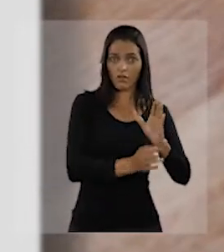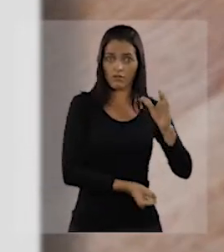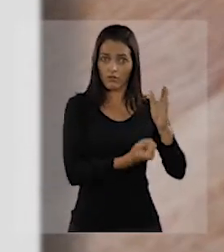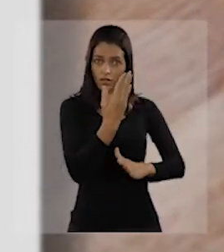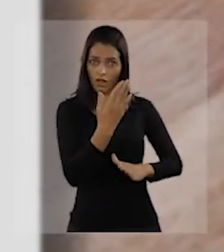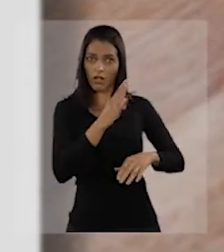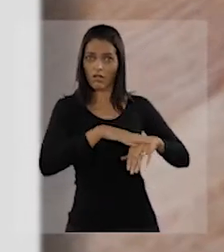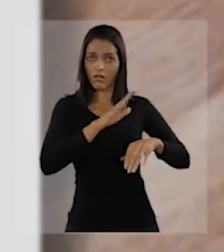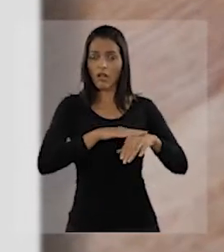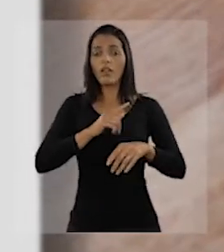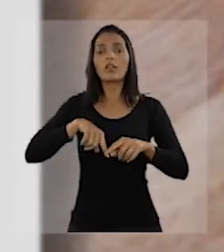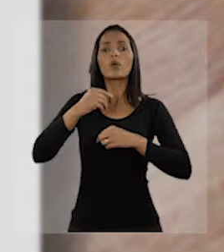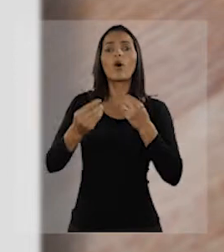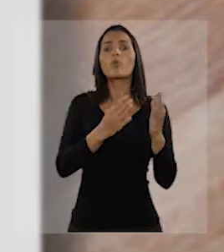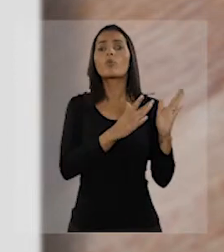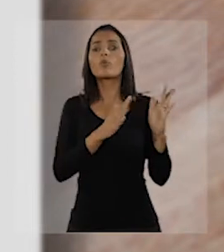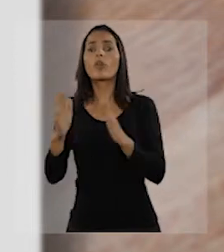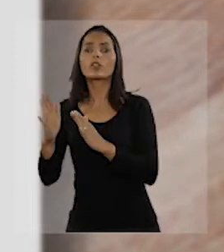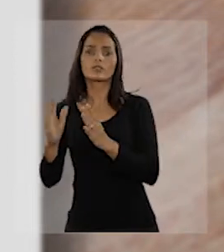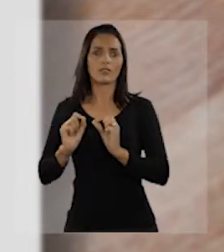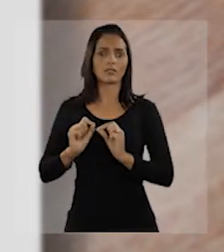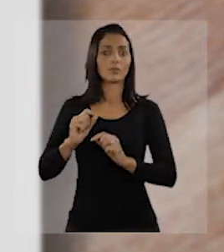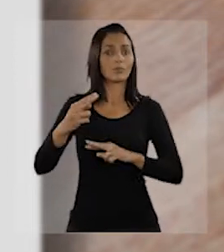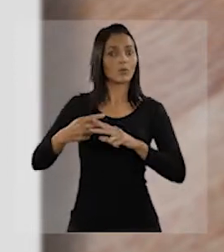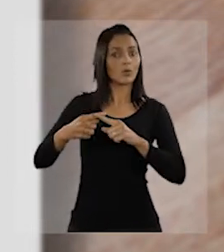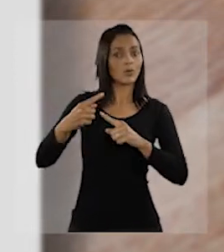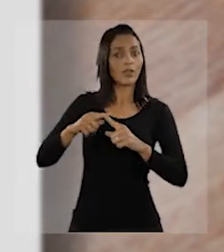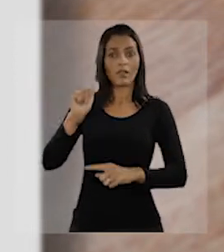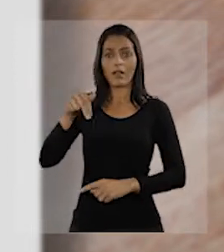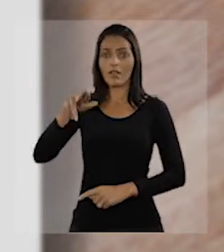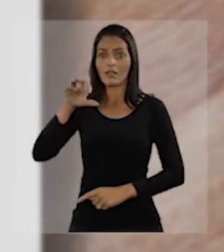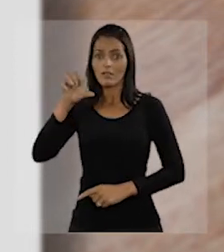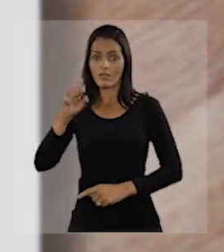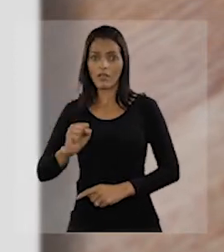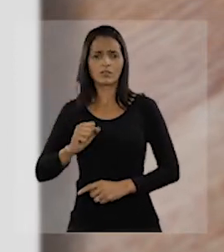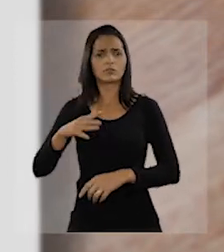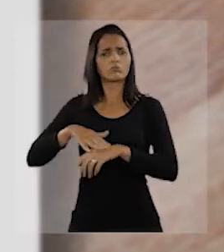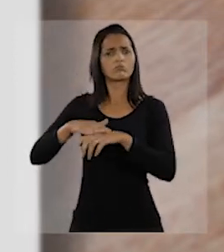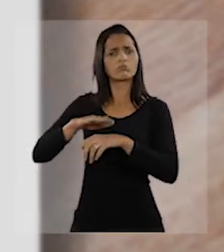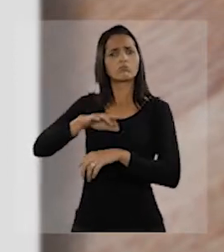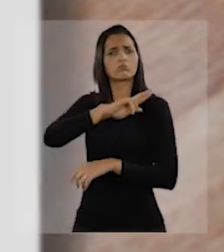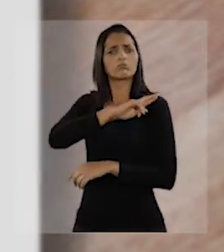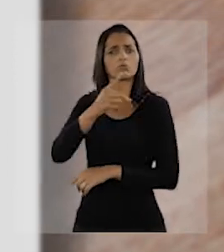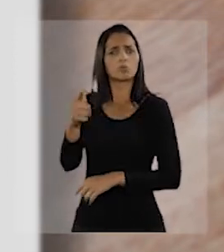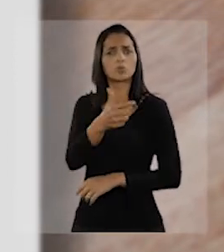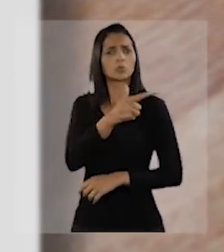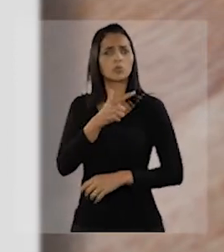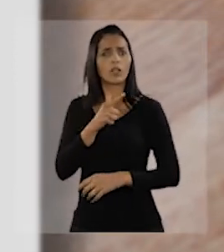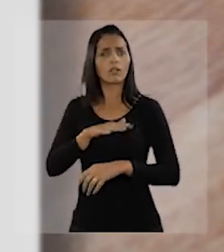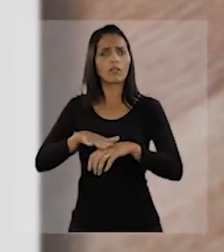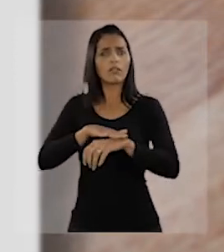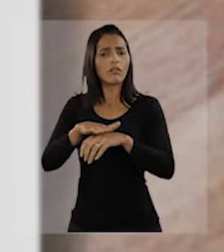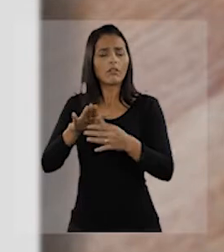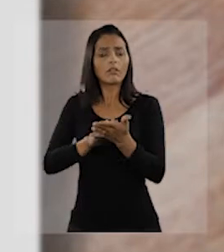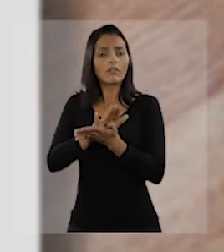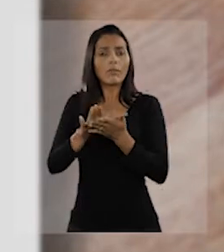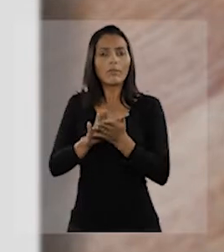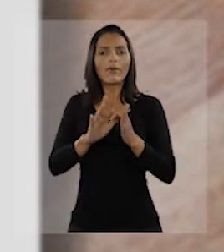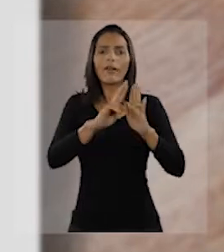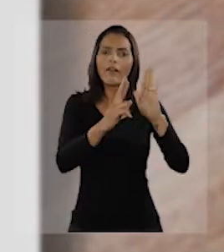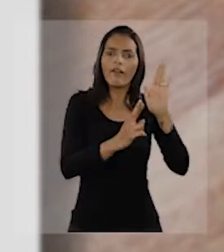poderes, o princípio da legalidade e o devido processo legislativo, uma vez que a ANS não tem